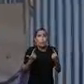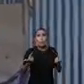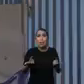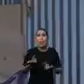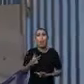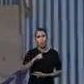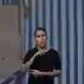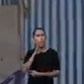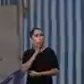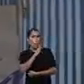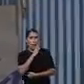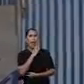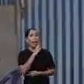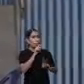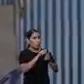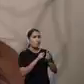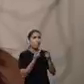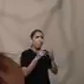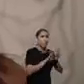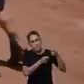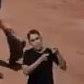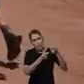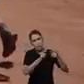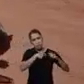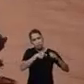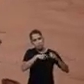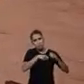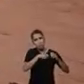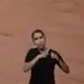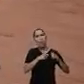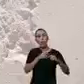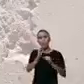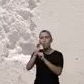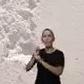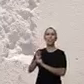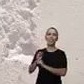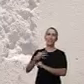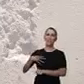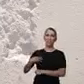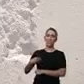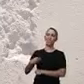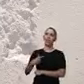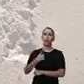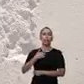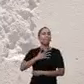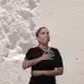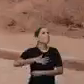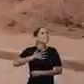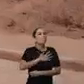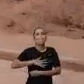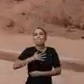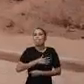fechou 2 meses, aí se não fosse essa ajuda do governo, tava ruim, entendeu? Tô satisfeito demais pelo esse auxílio que veio,